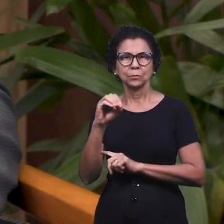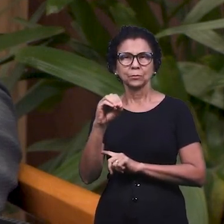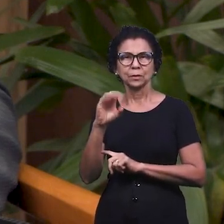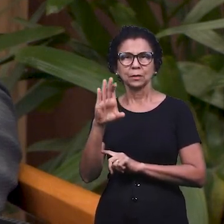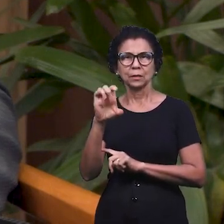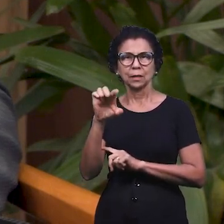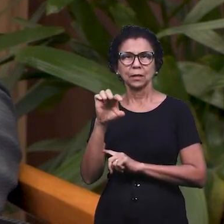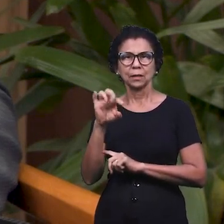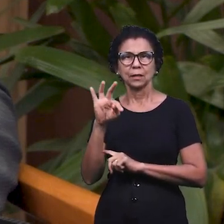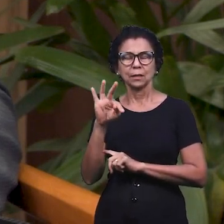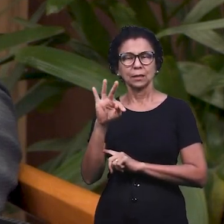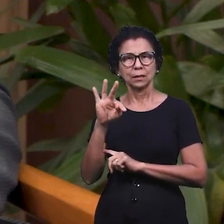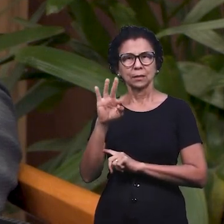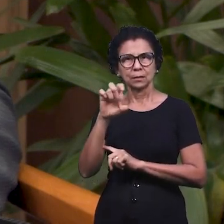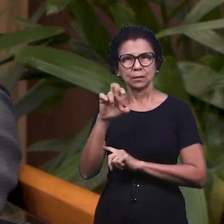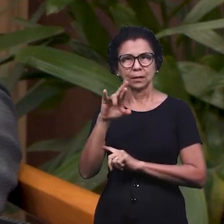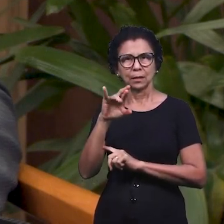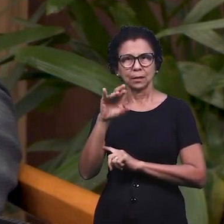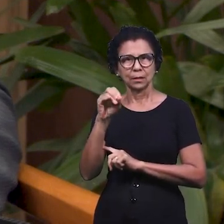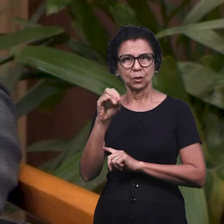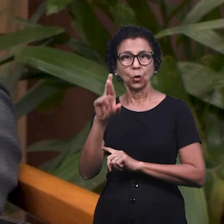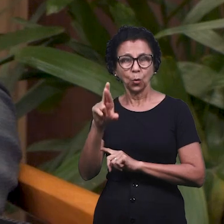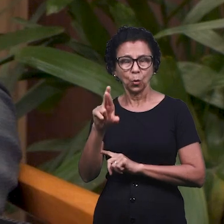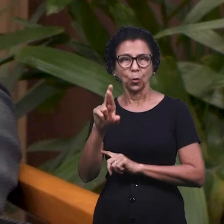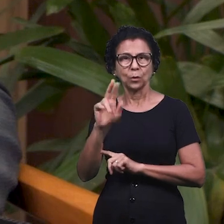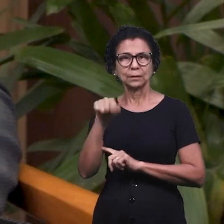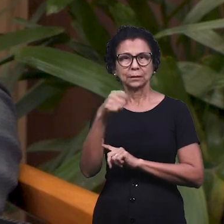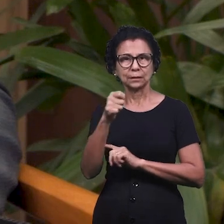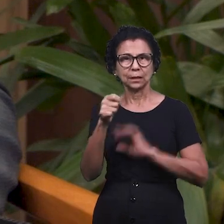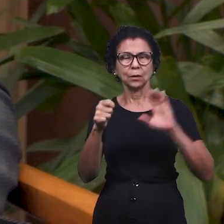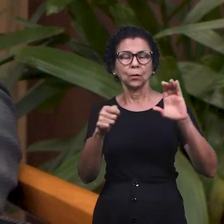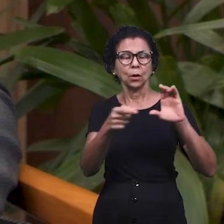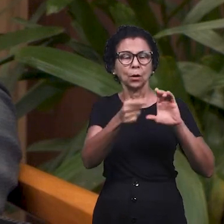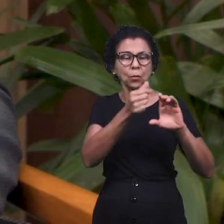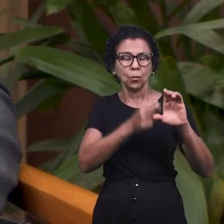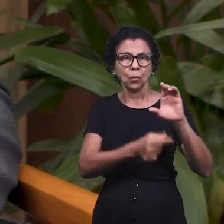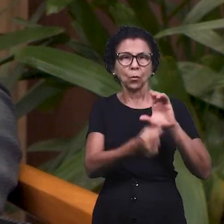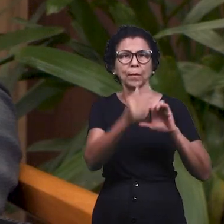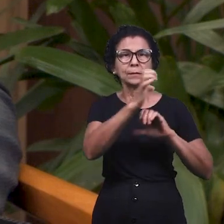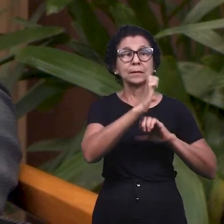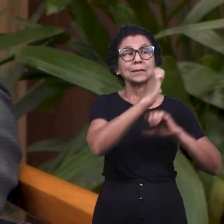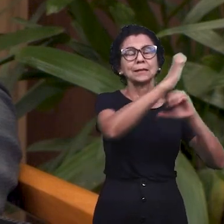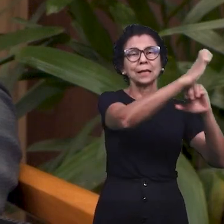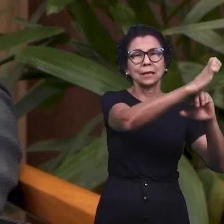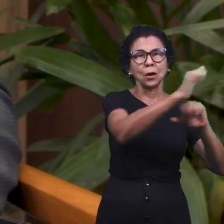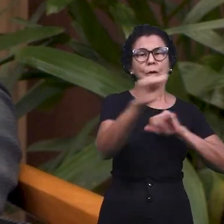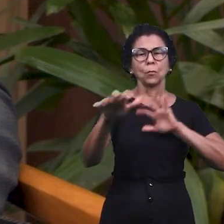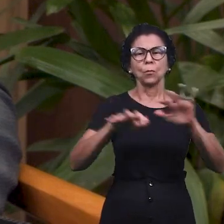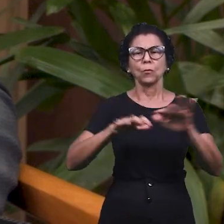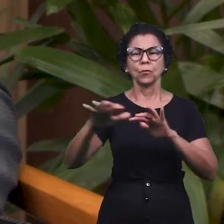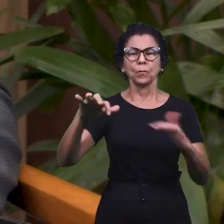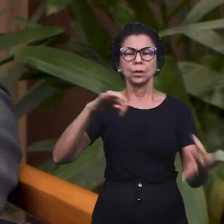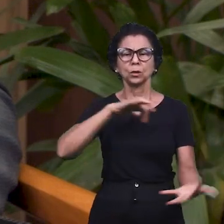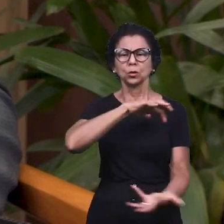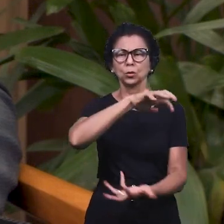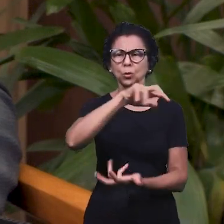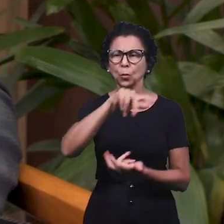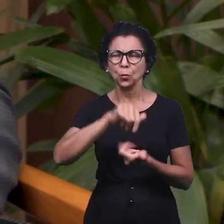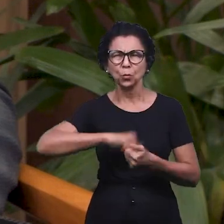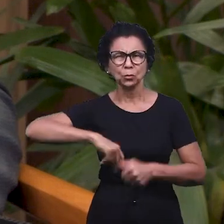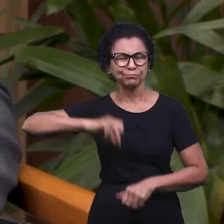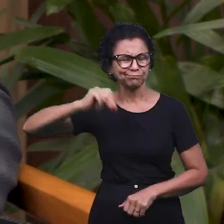desafios, oportunidades. O comércio exterior movimenta o país, movimenta o mundo